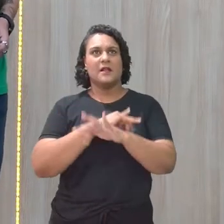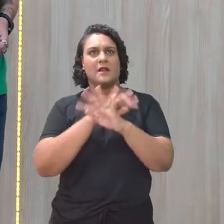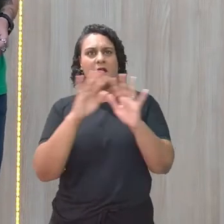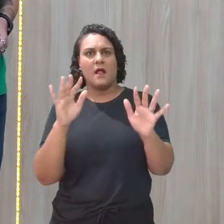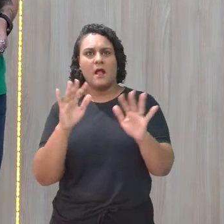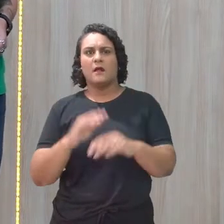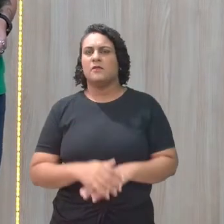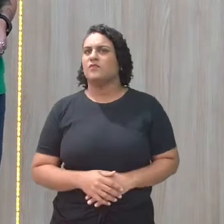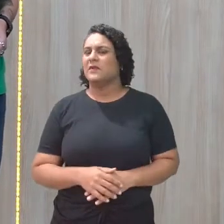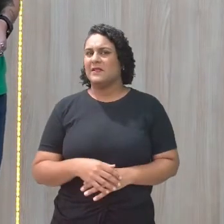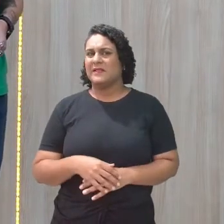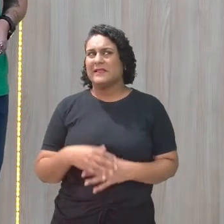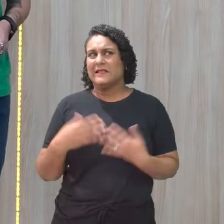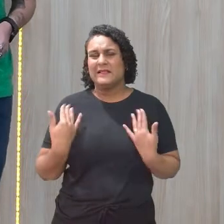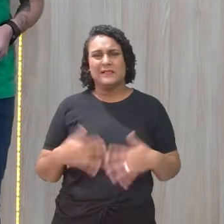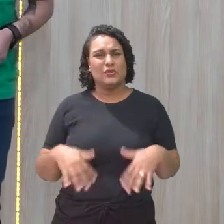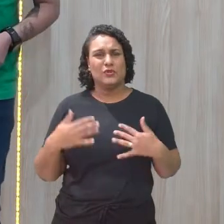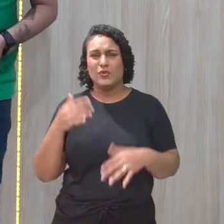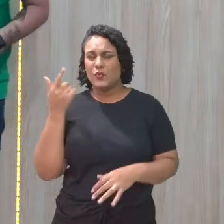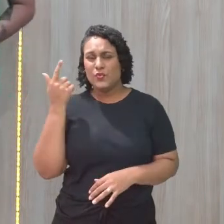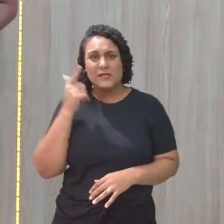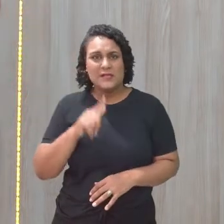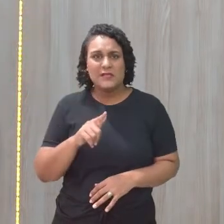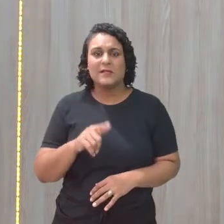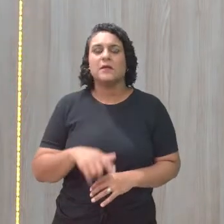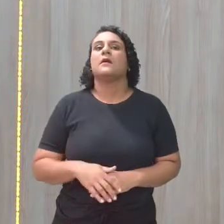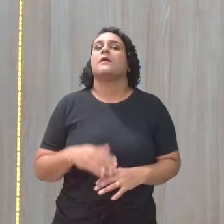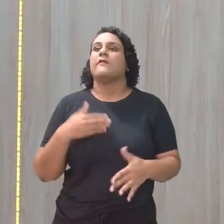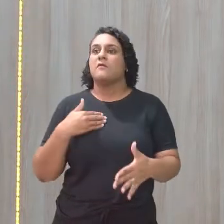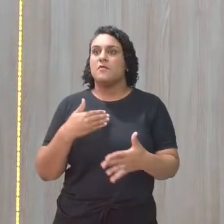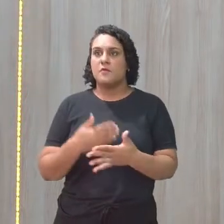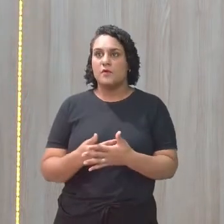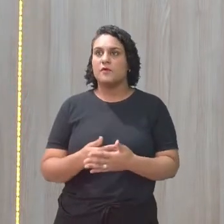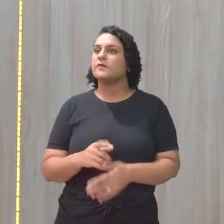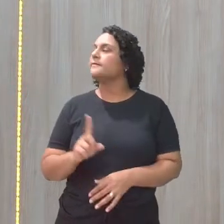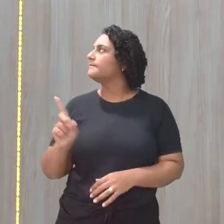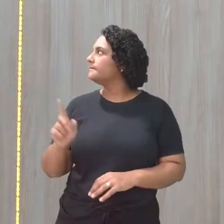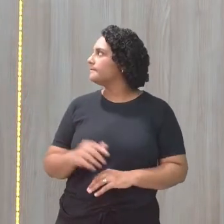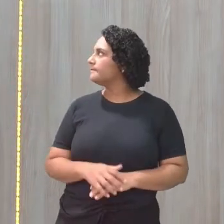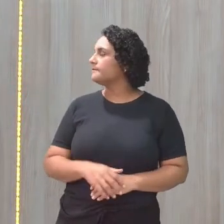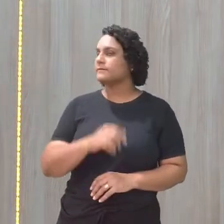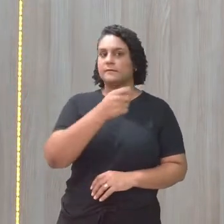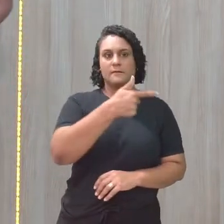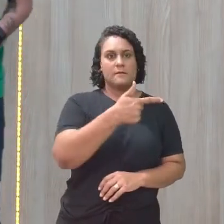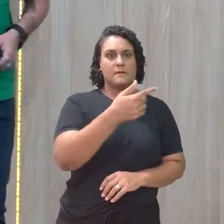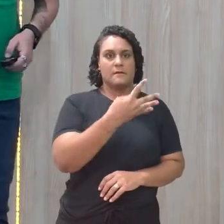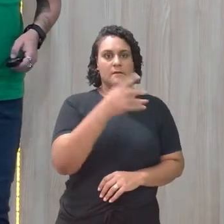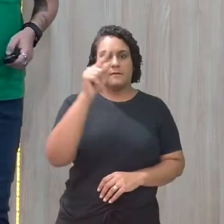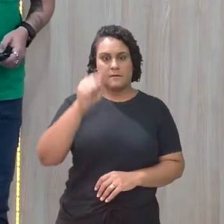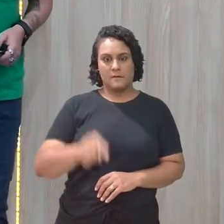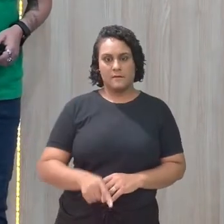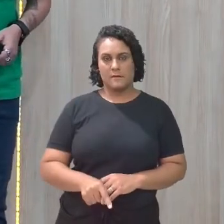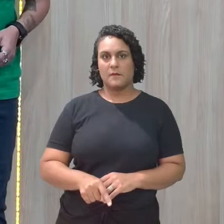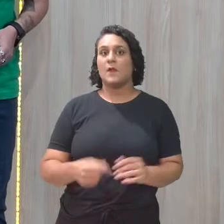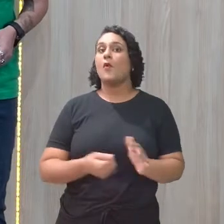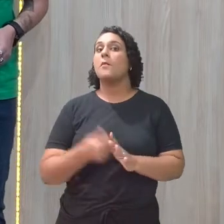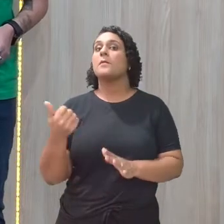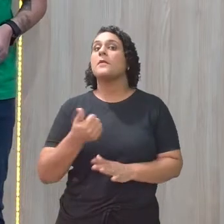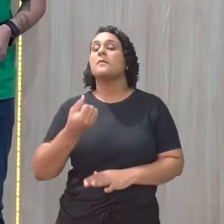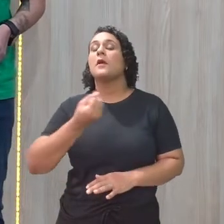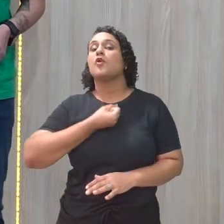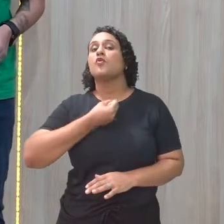certo, eu passo para o próximo. Mesma coisa, 24, passa a barrinha, começo pelo primeiro número